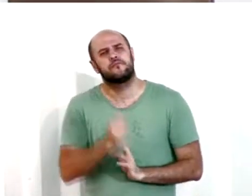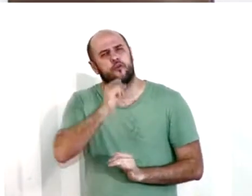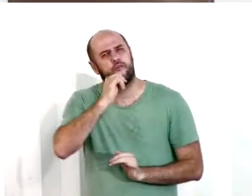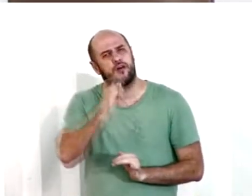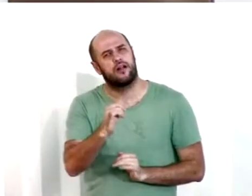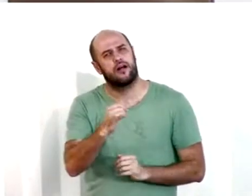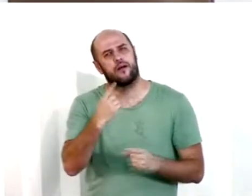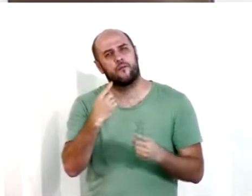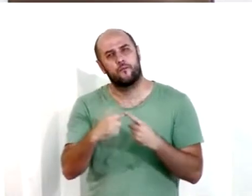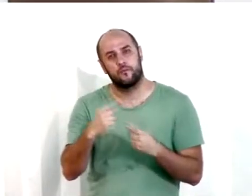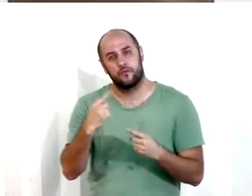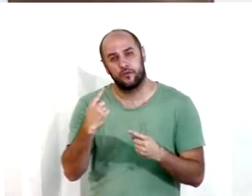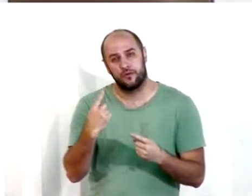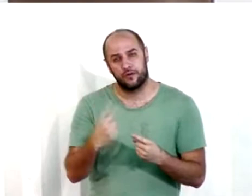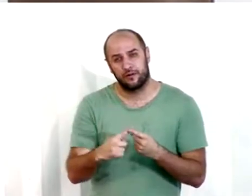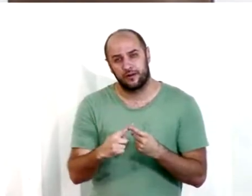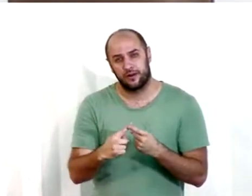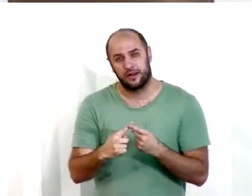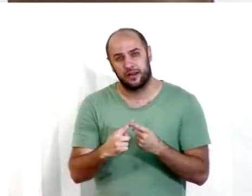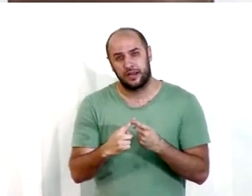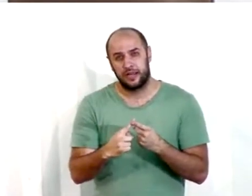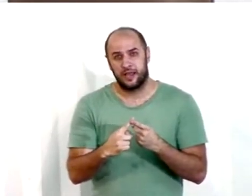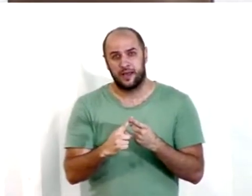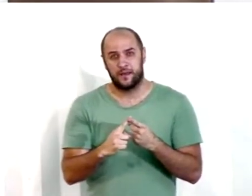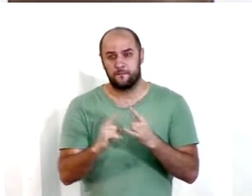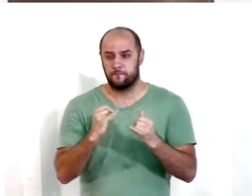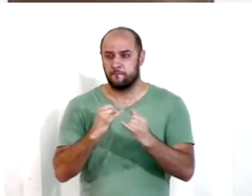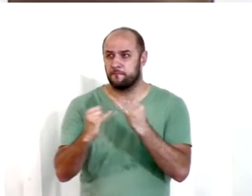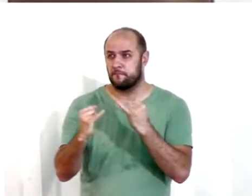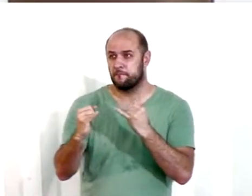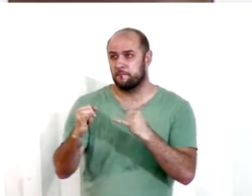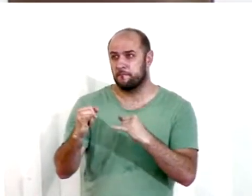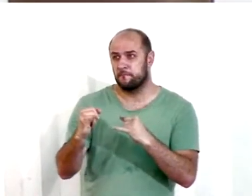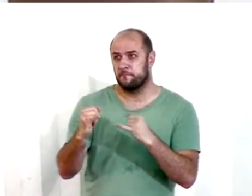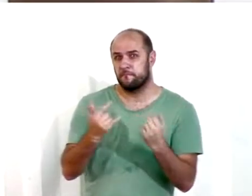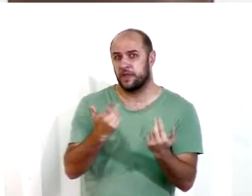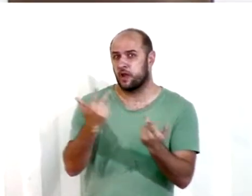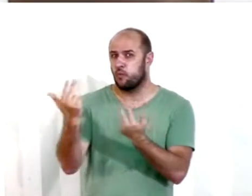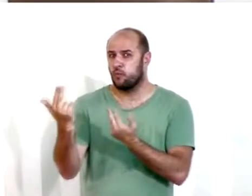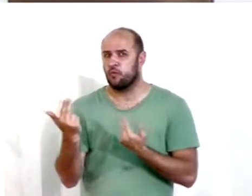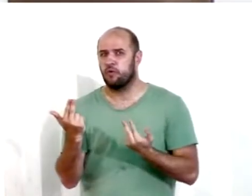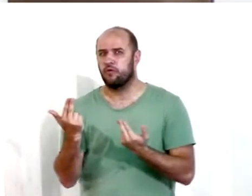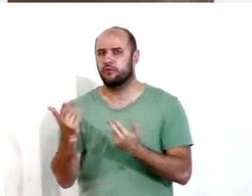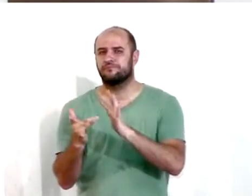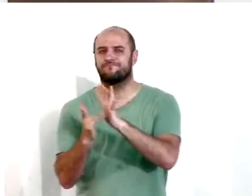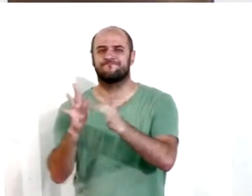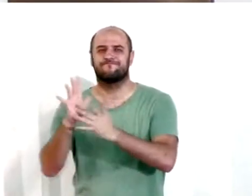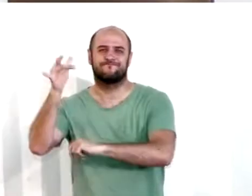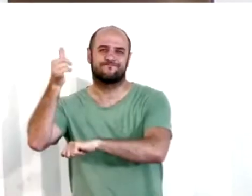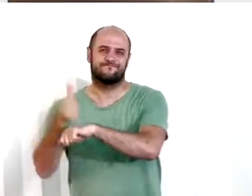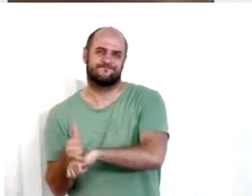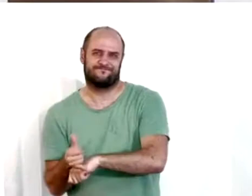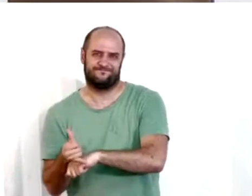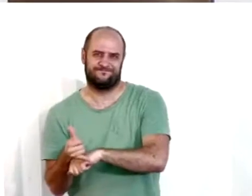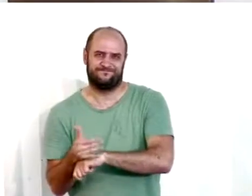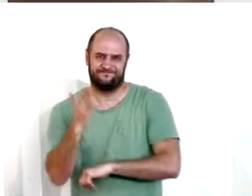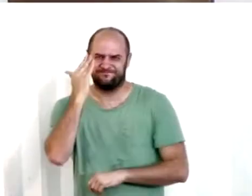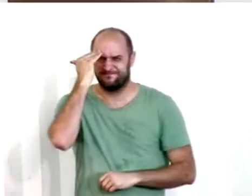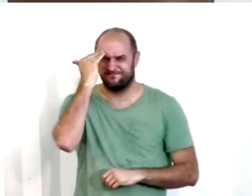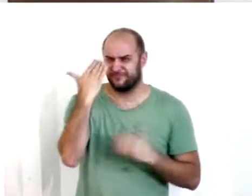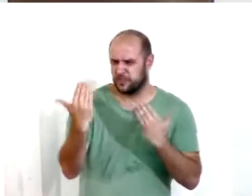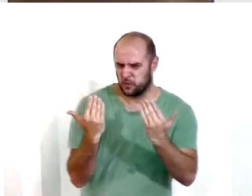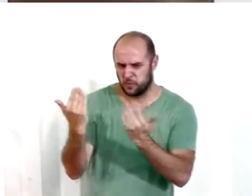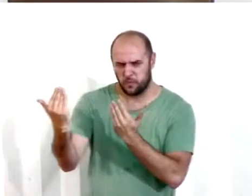porque isso tem que ser a semelhança do cabeça da igreja, que é Cristo. Ou seja, se o marido